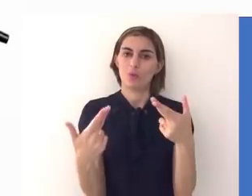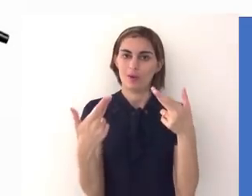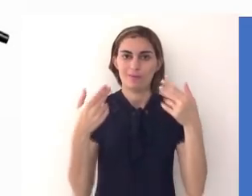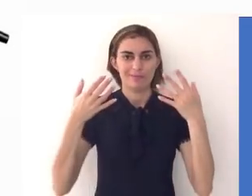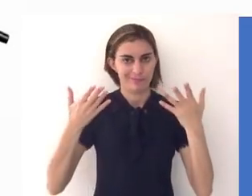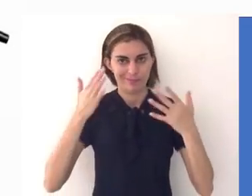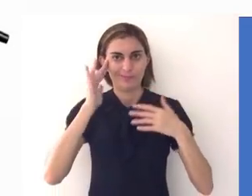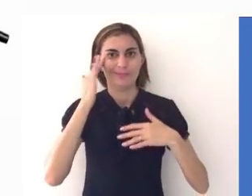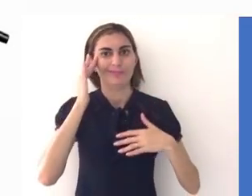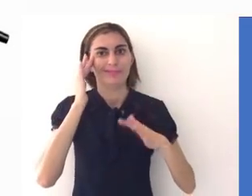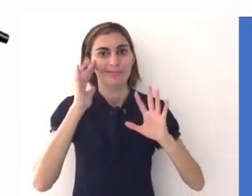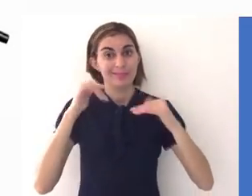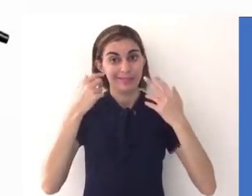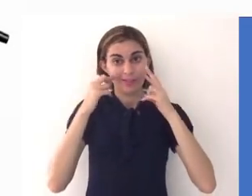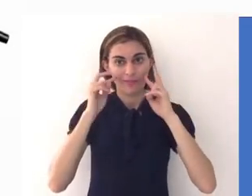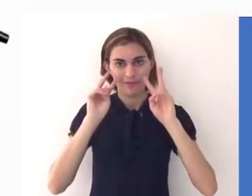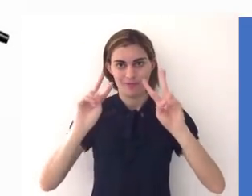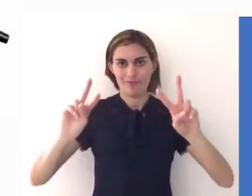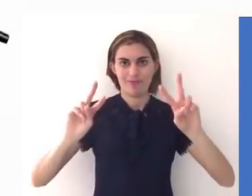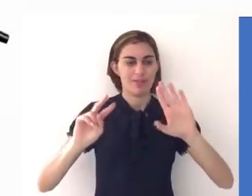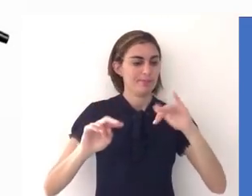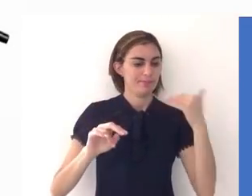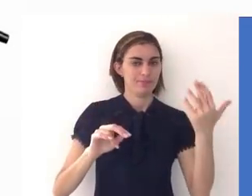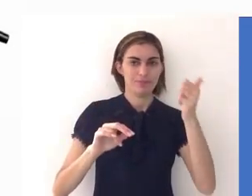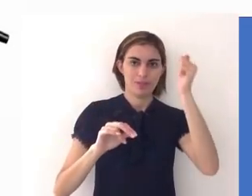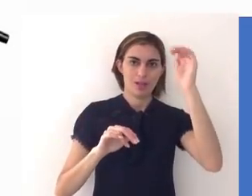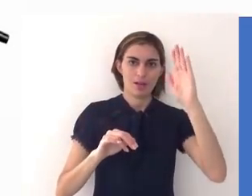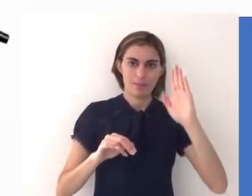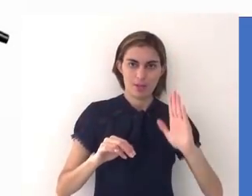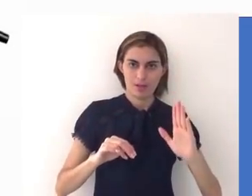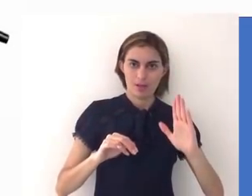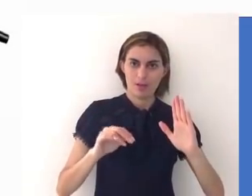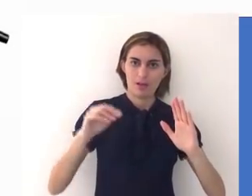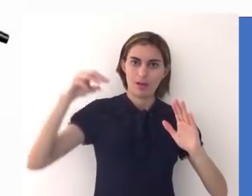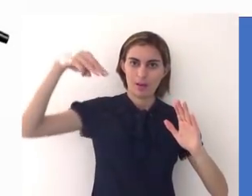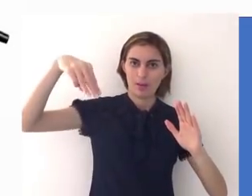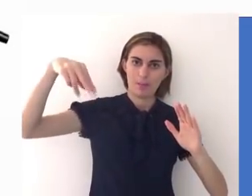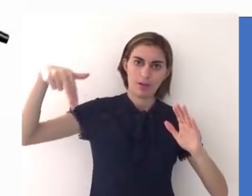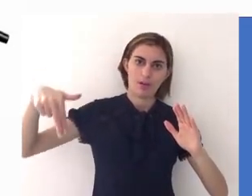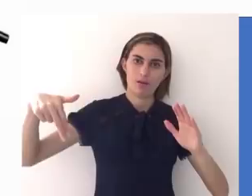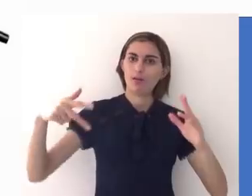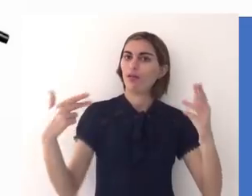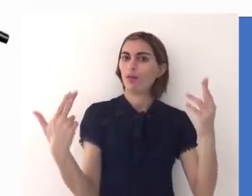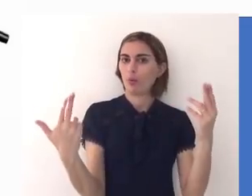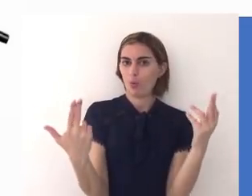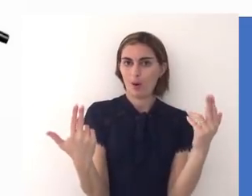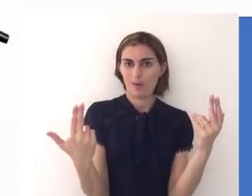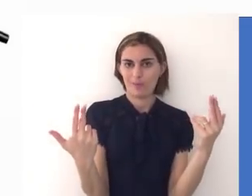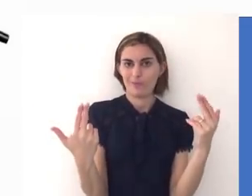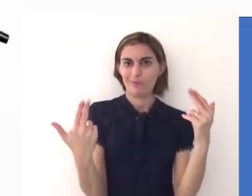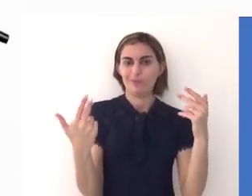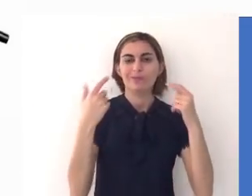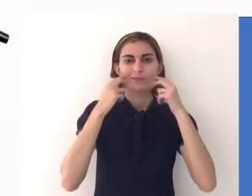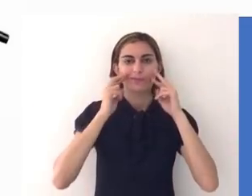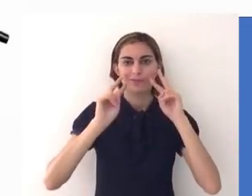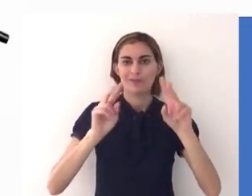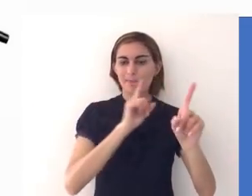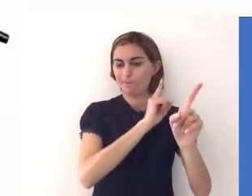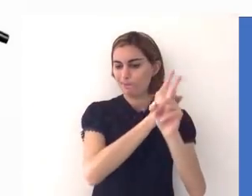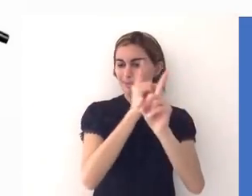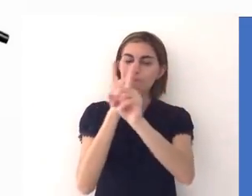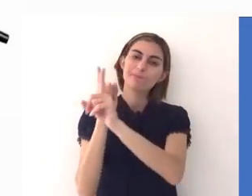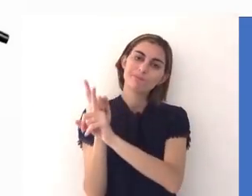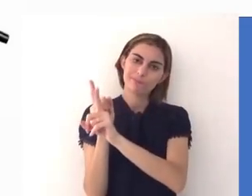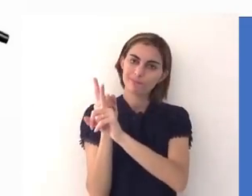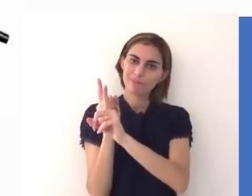certo? Então, olha, esse lado AB e MN tem a mesma medida e a gente